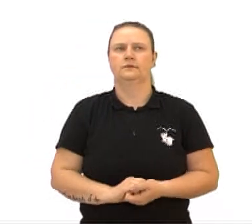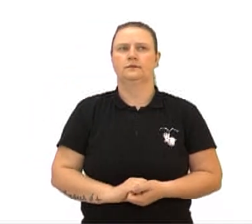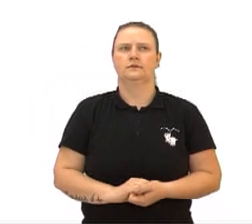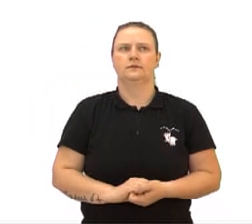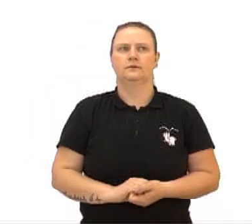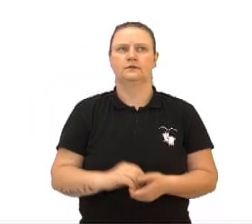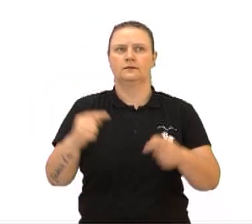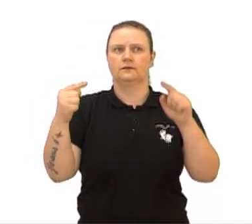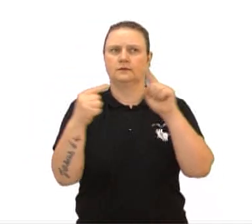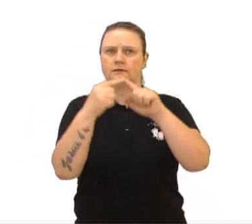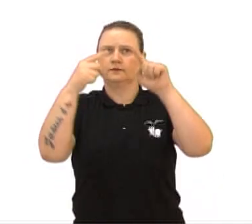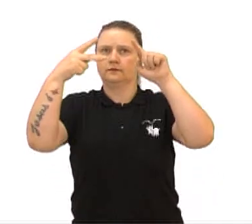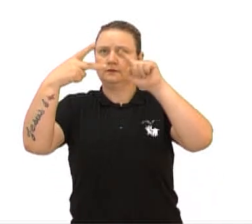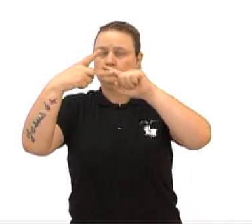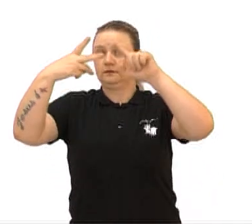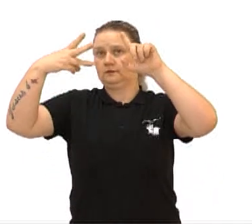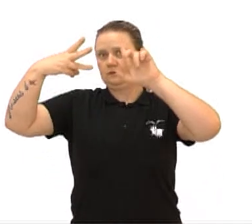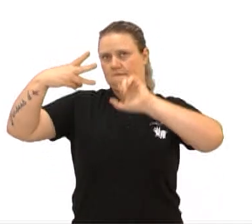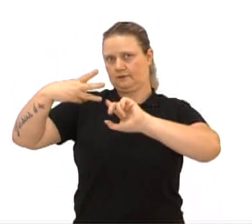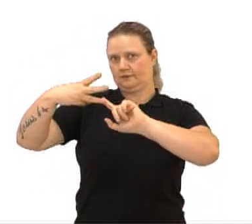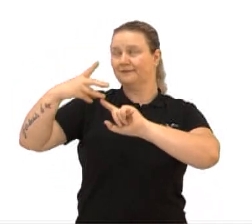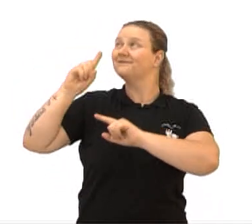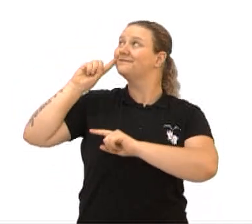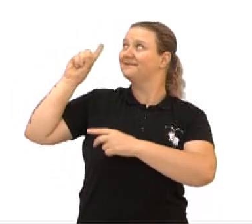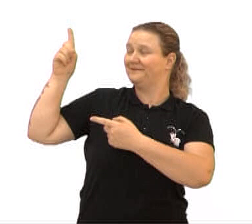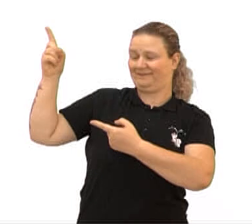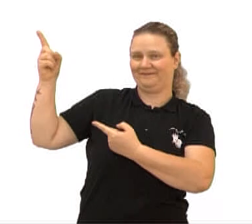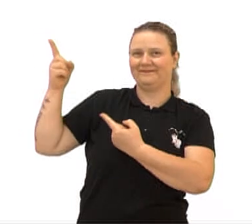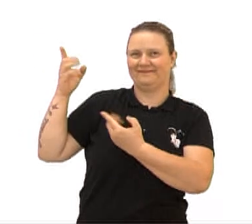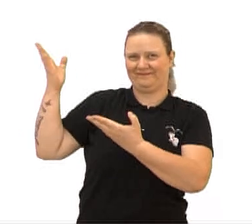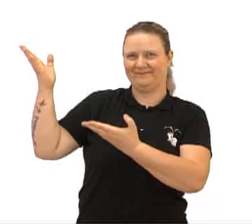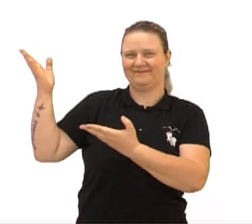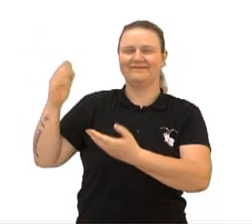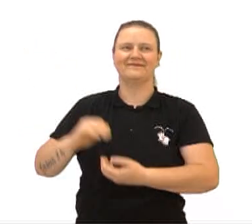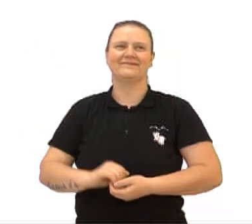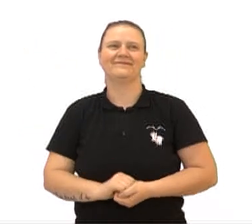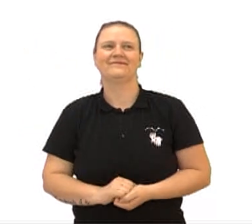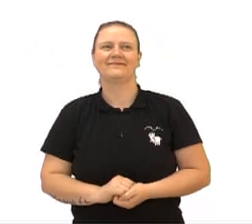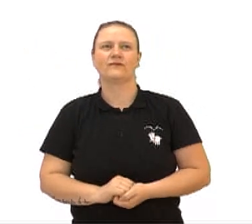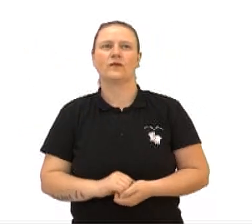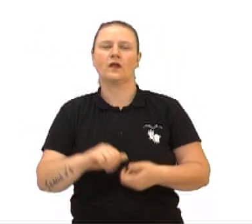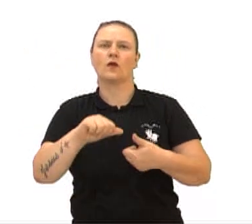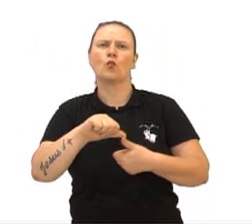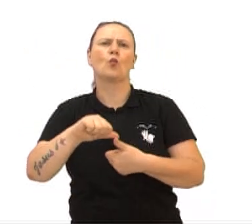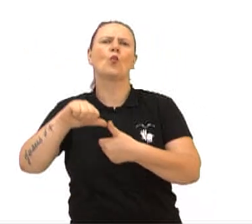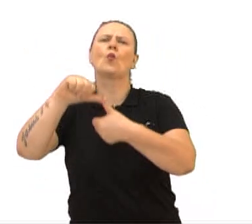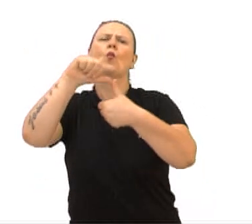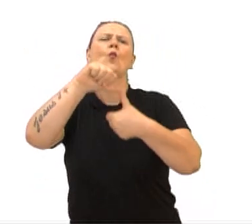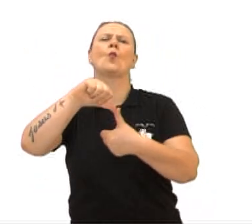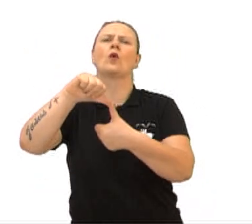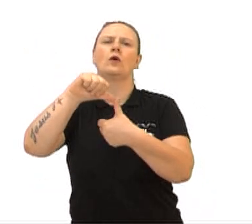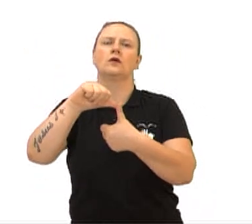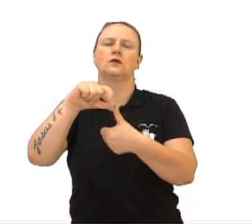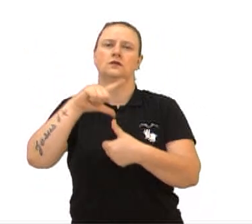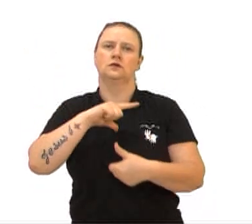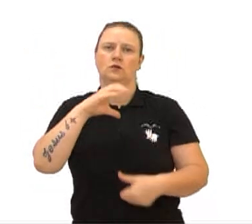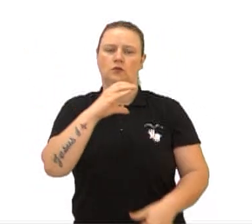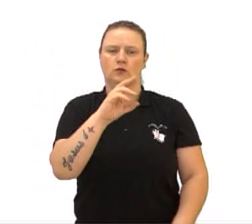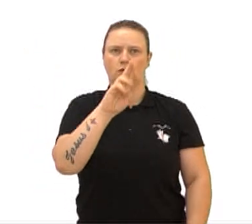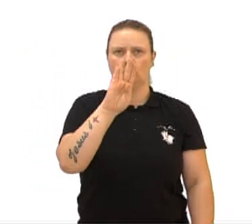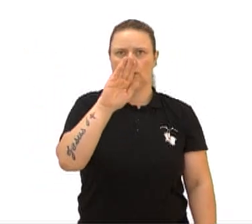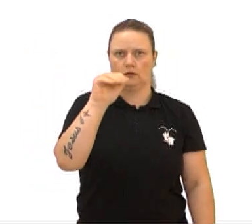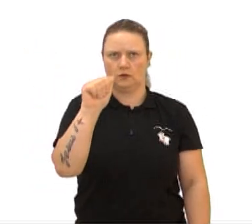Espanha. E na África, nós temos Guiné Equatorial. E na América Central, Cuba, Puerto